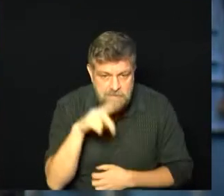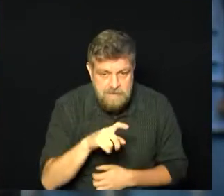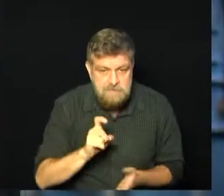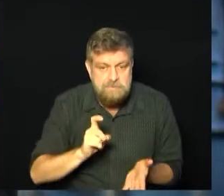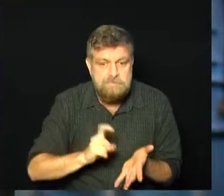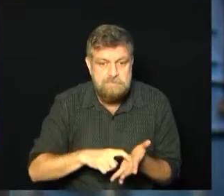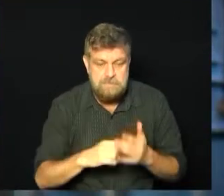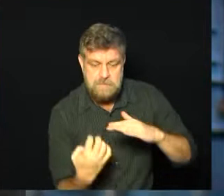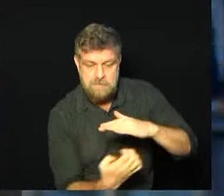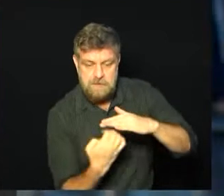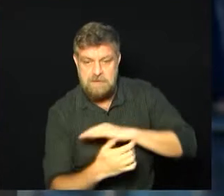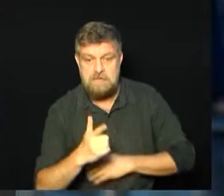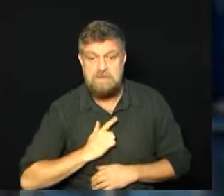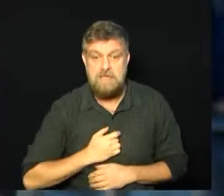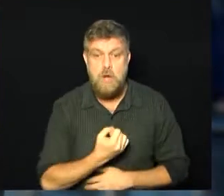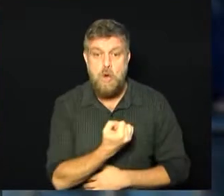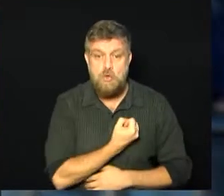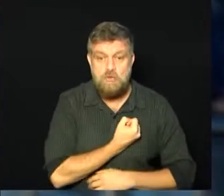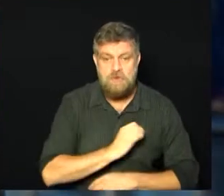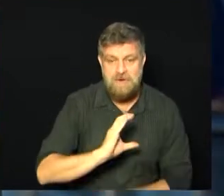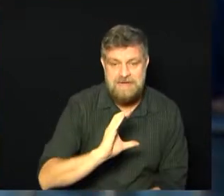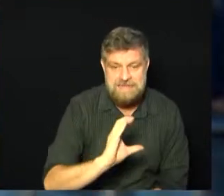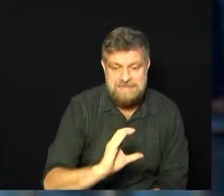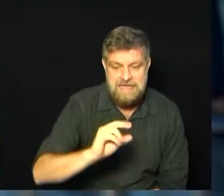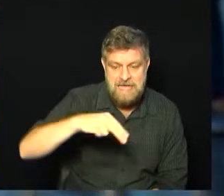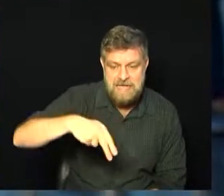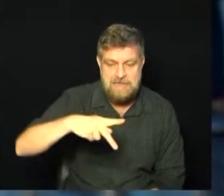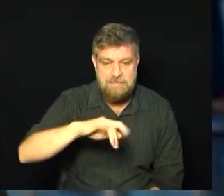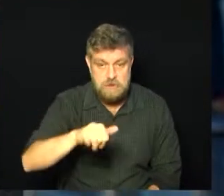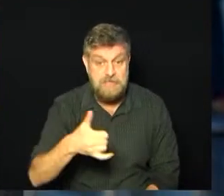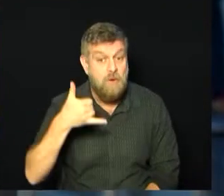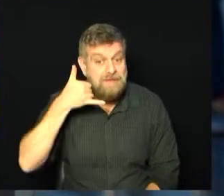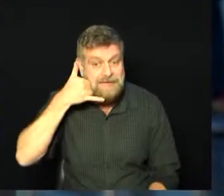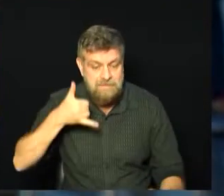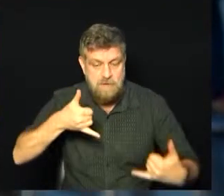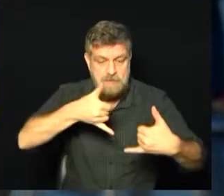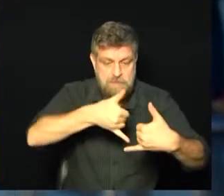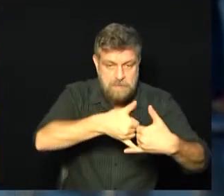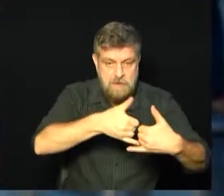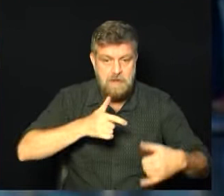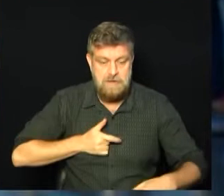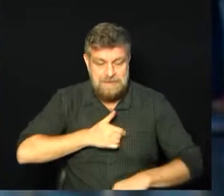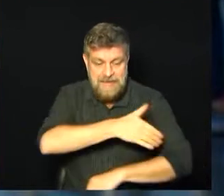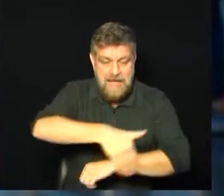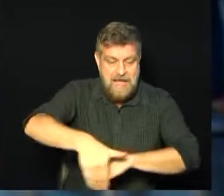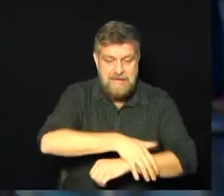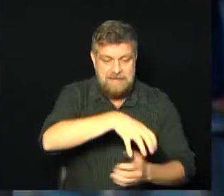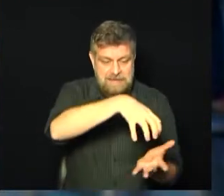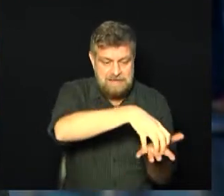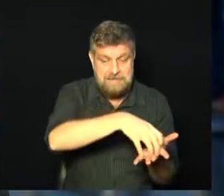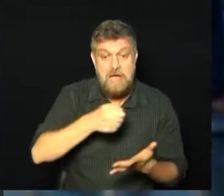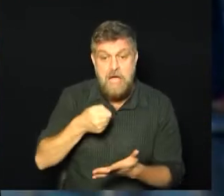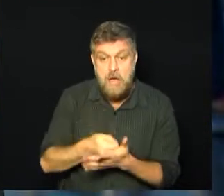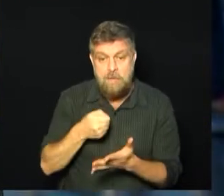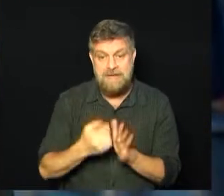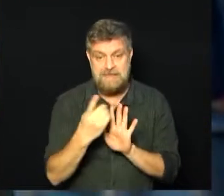se a empresa fornece o número do CNPJ, o endereço físico e o telefone de contato, que são informações obrigatórias de acordo com o decreto